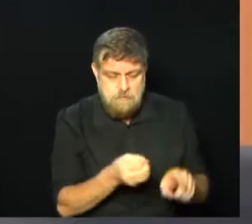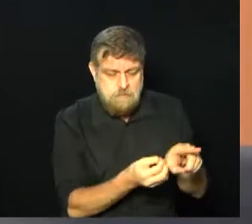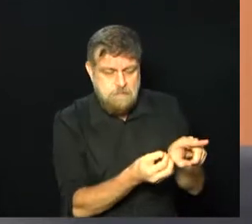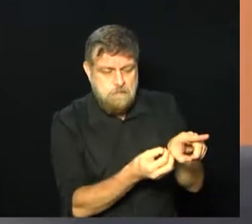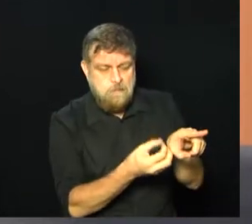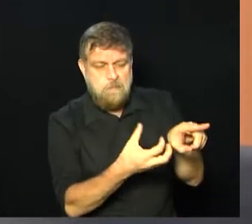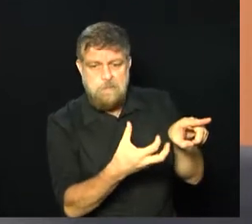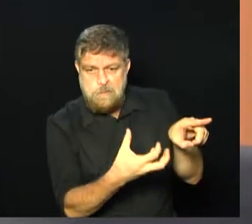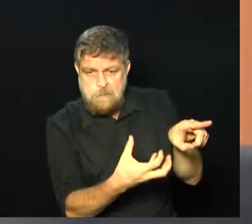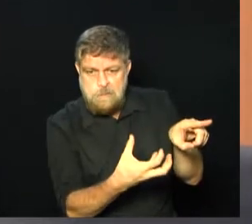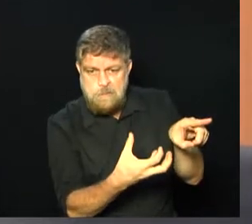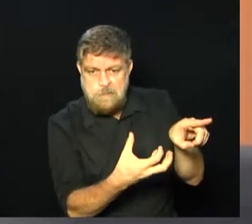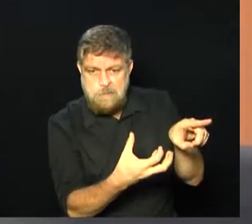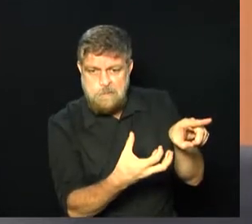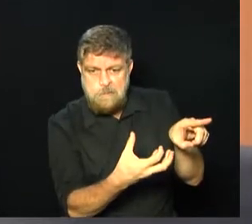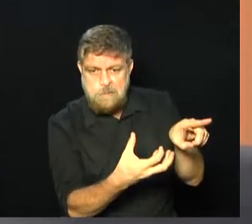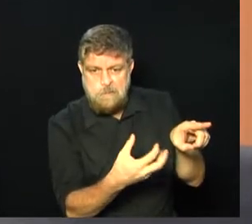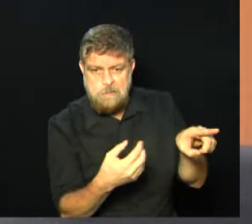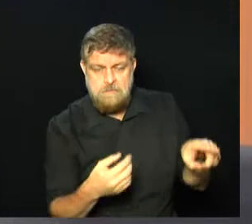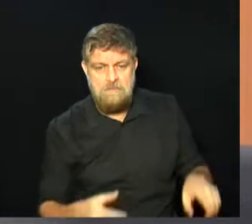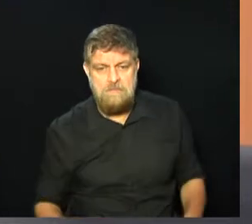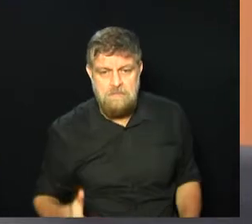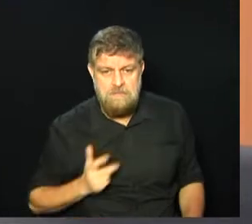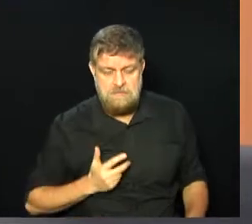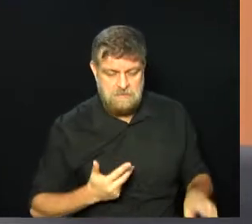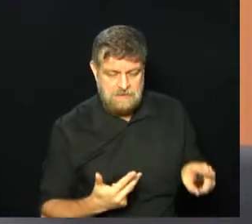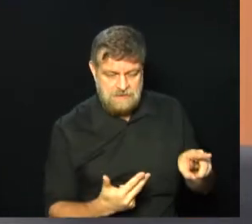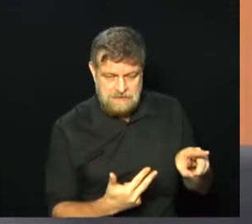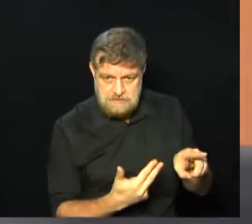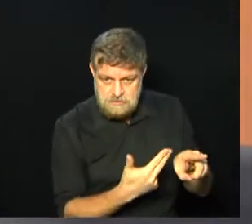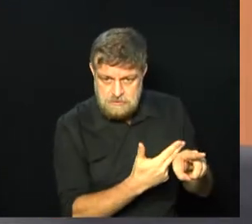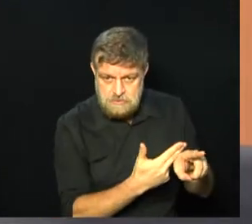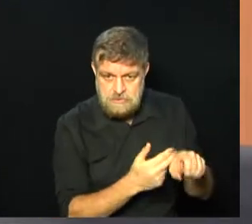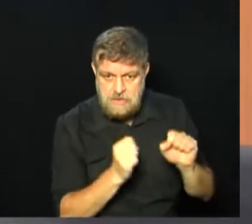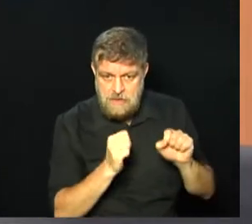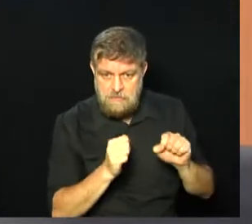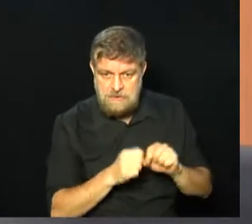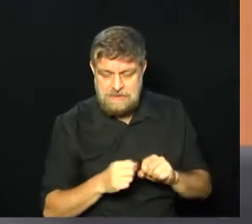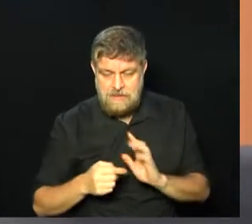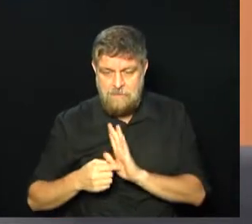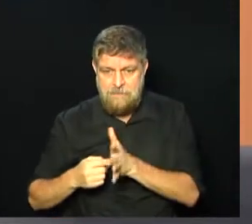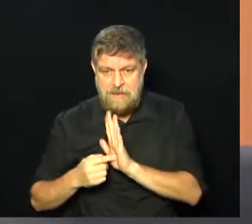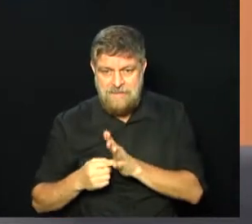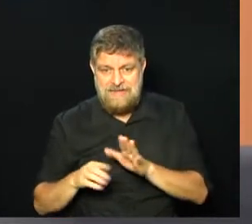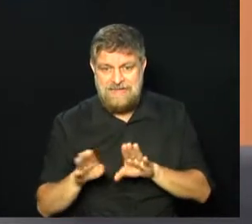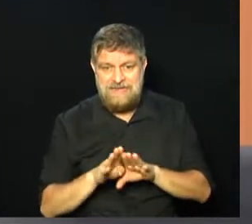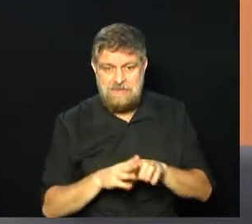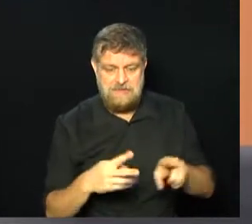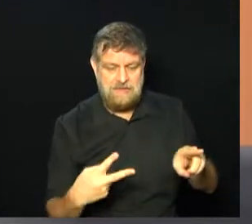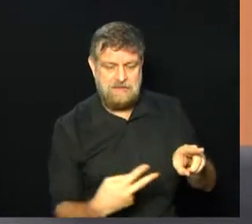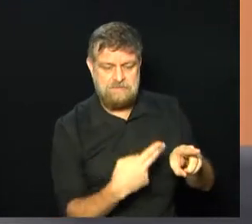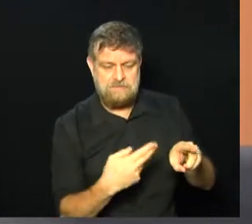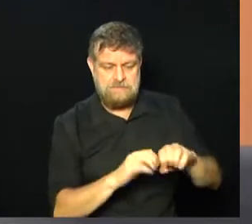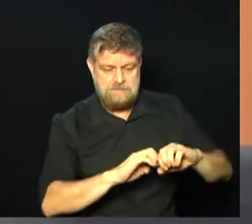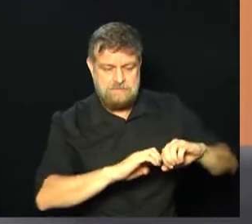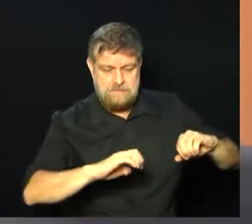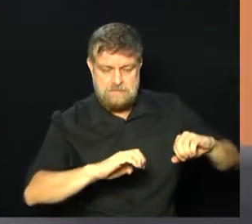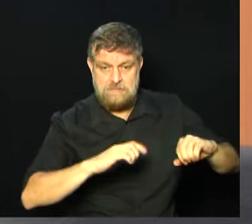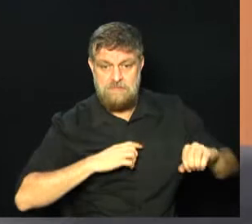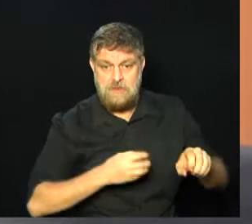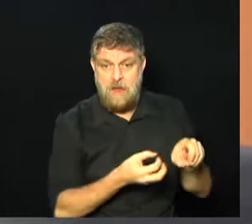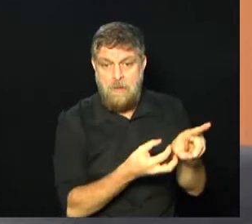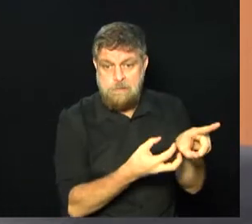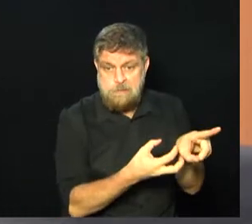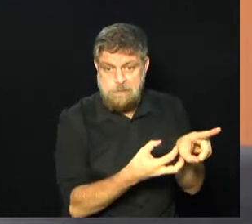próstata. Você tem cirurgia endoscópica, que você faz através do aparelho, e você tem a cirurgia aberta em casos raros, quando a próstata é muito